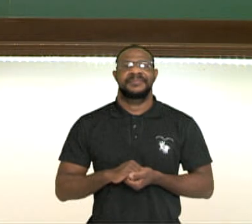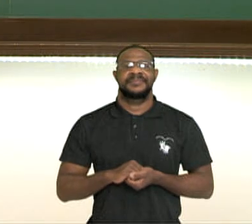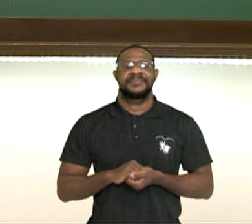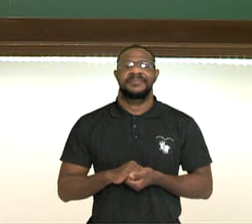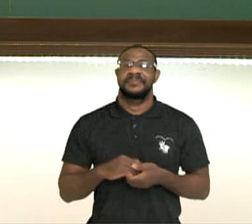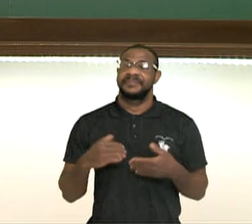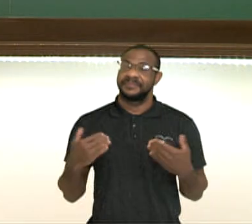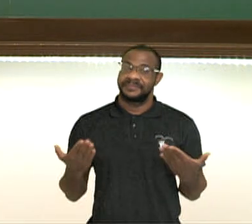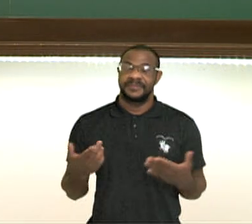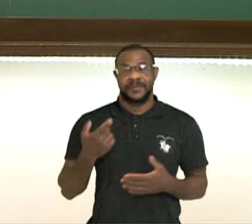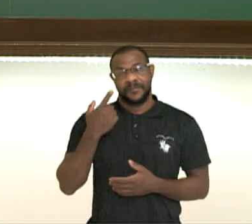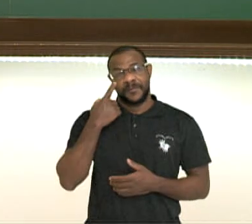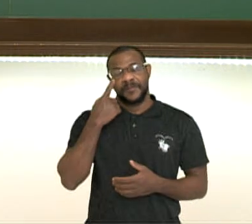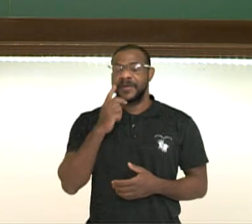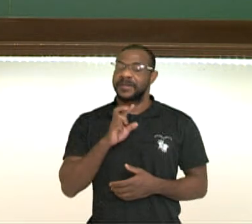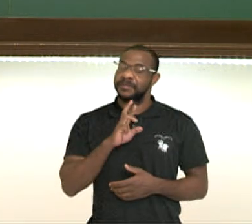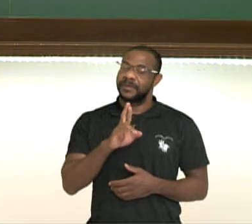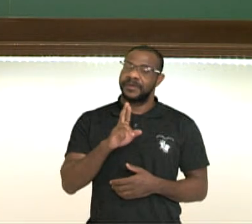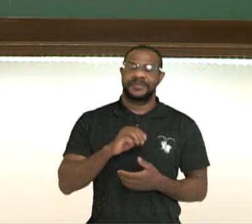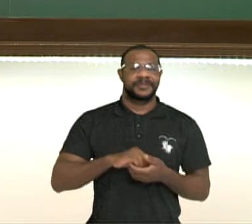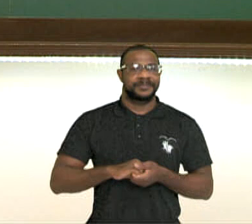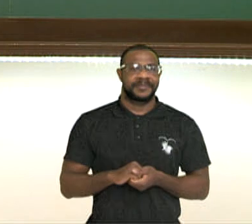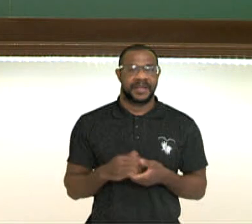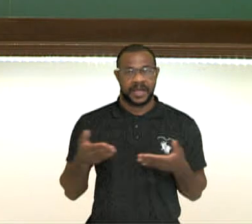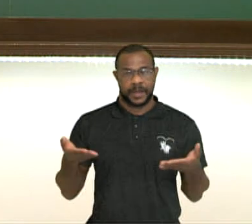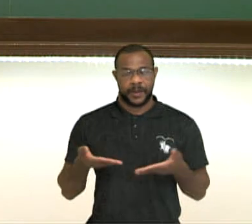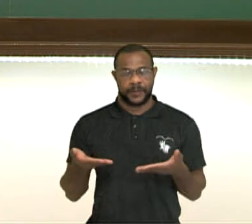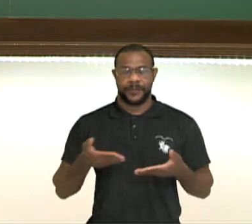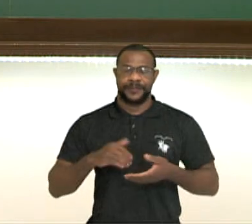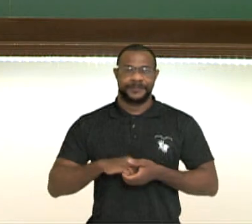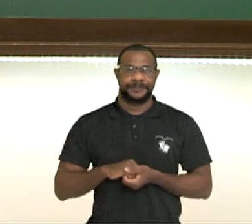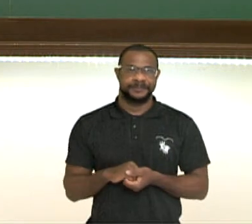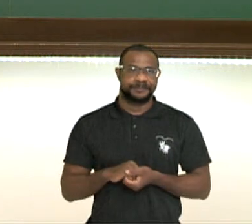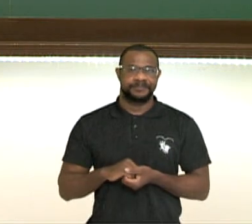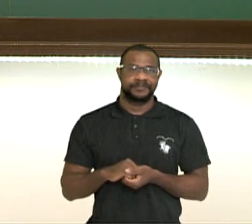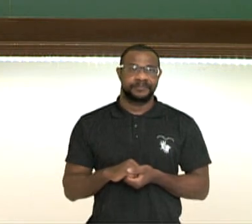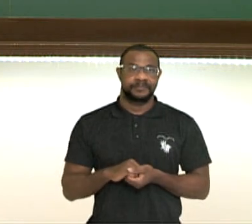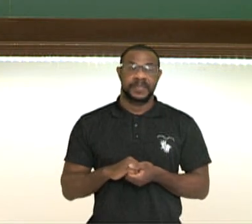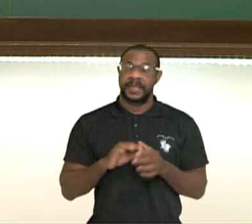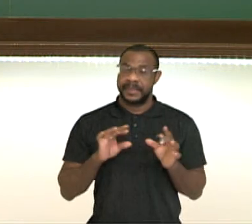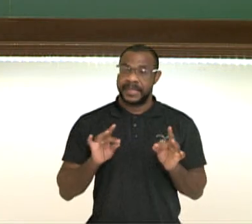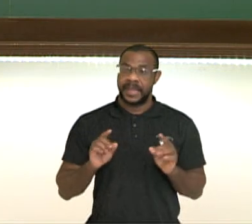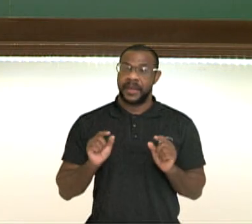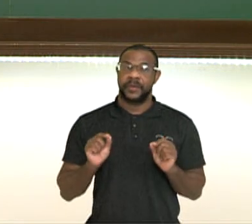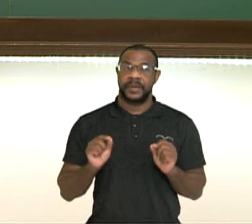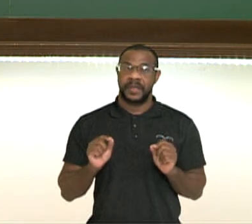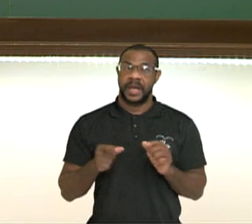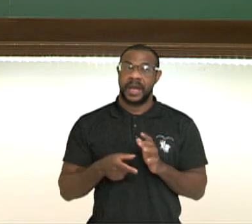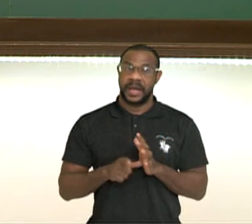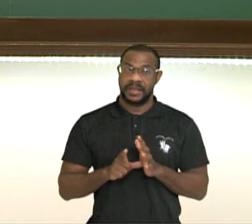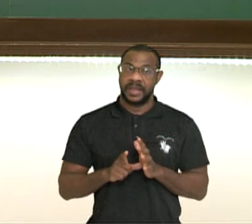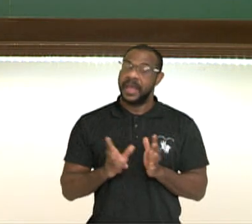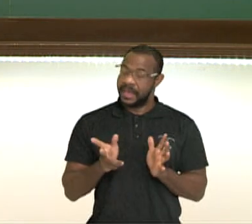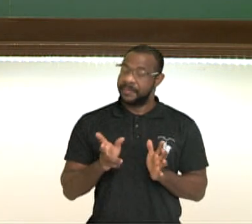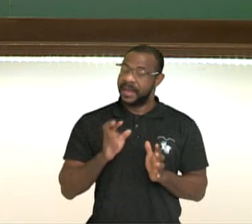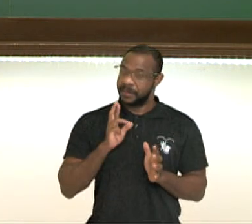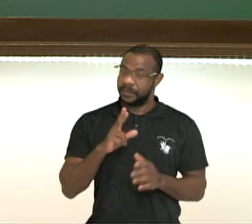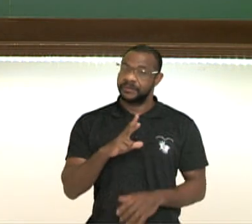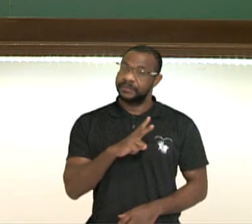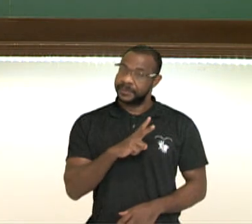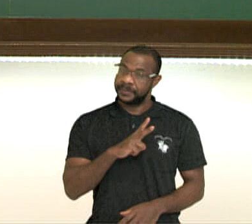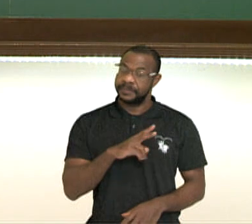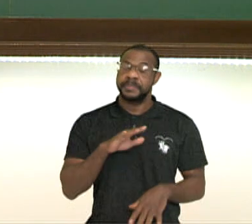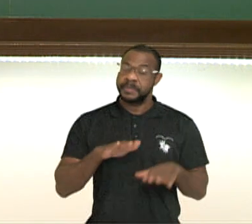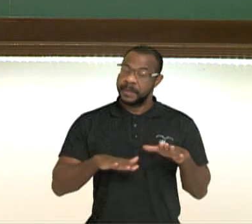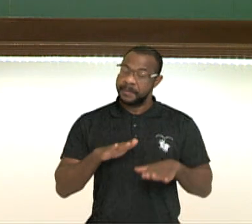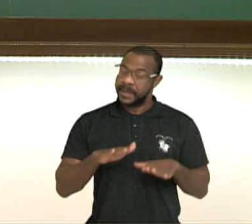Muito bem, vamos conferir aí o que você colocou na sua resposta. Mas um detalhe, trata-se de uma resposta pessoal e que ela vai variar